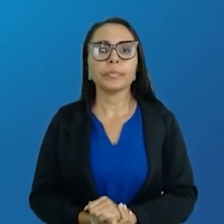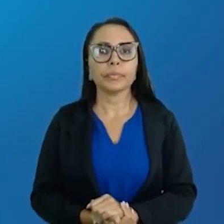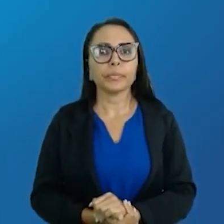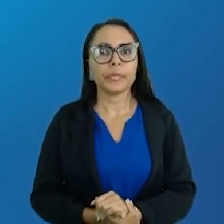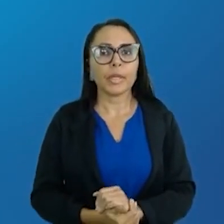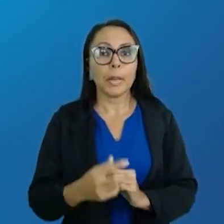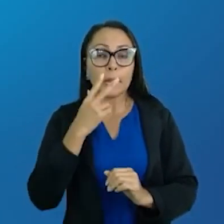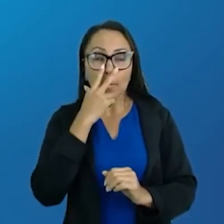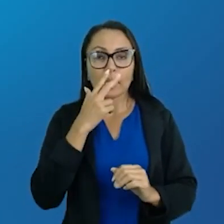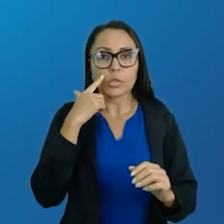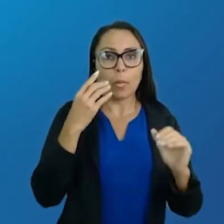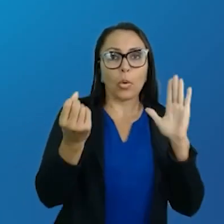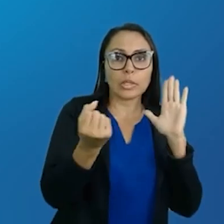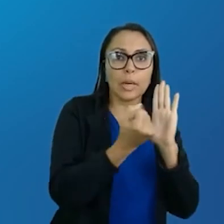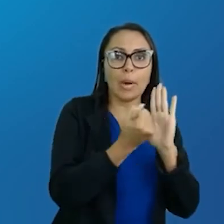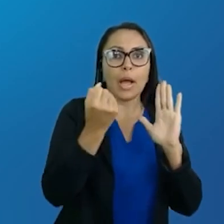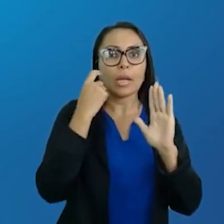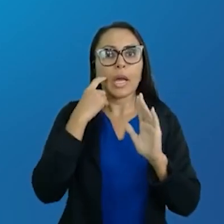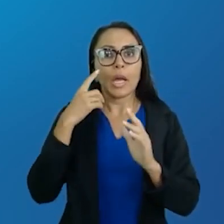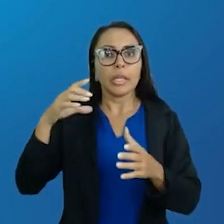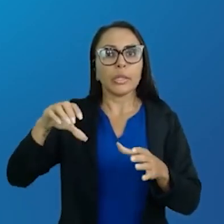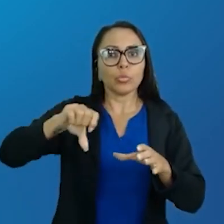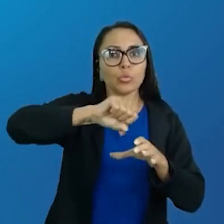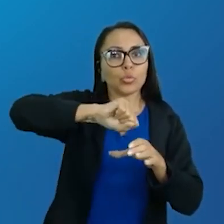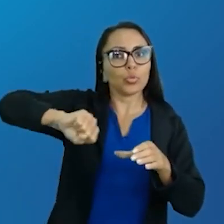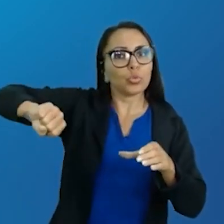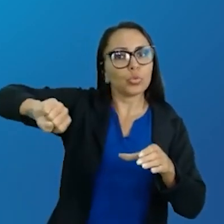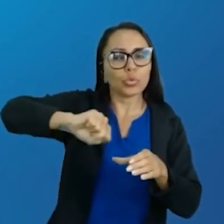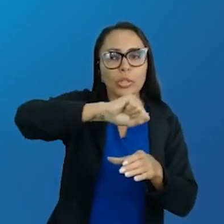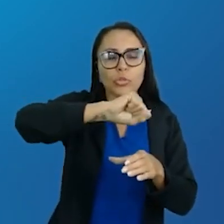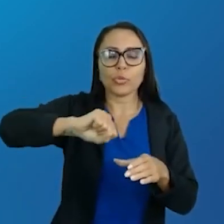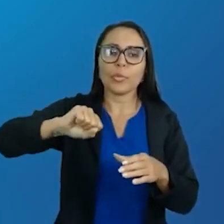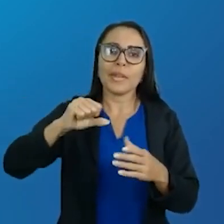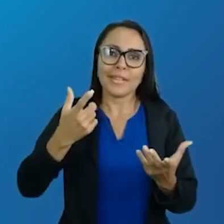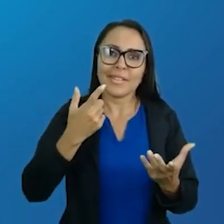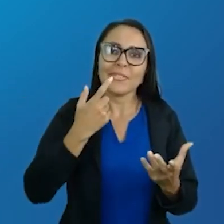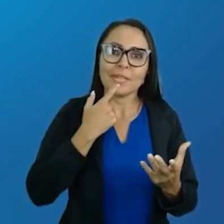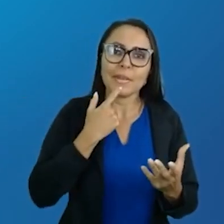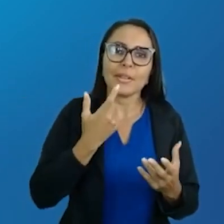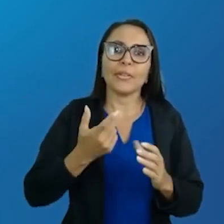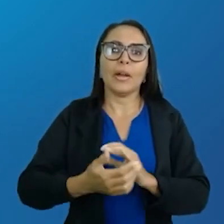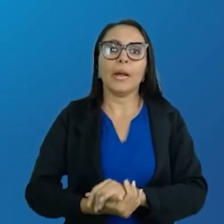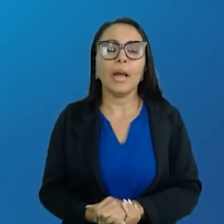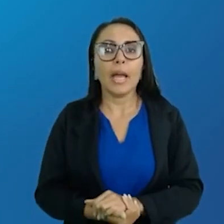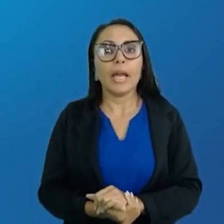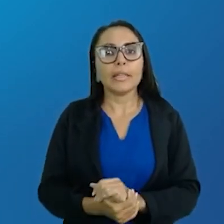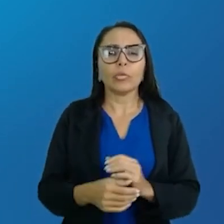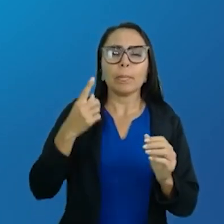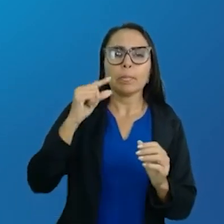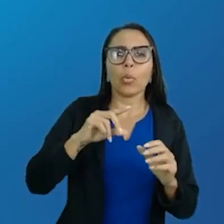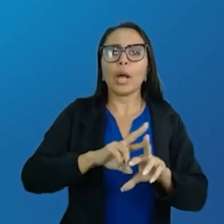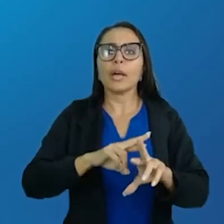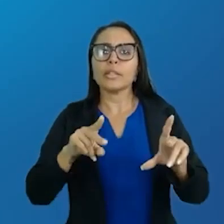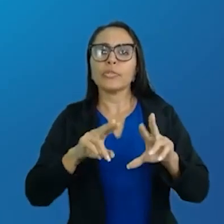da marca, no caso. Então, de ketchup. Então, tipo, esse seria o exemplo da unidade. Tem a ver com a pregnância, mas tem um pouco dessa diferença por ser